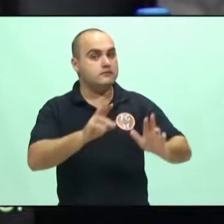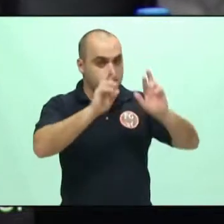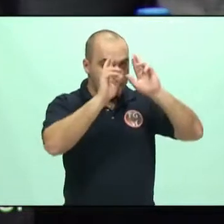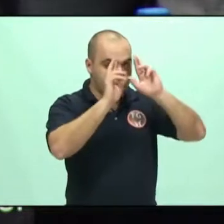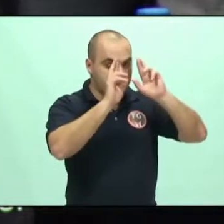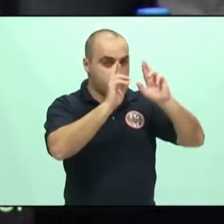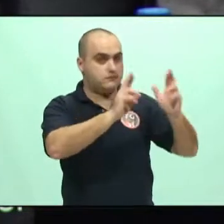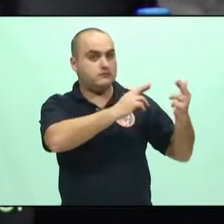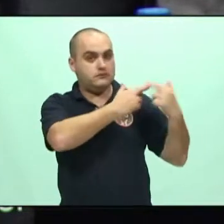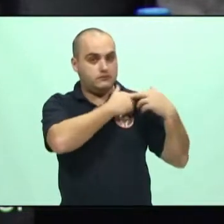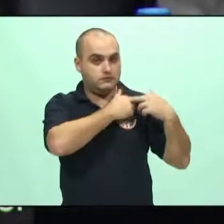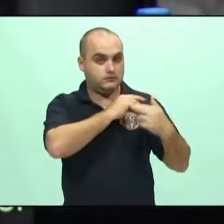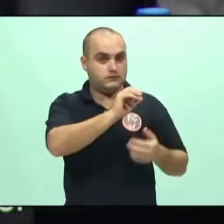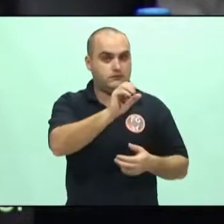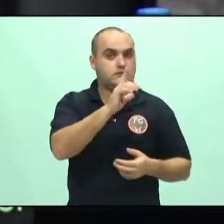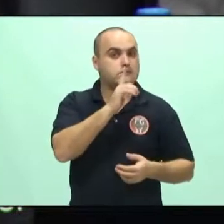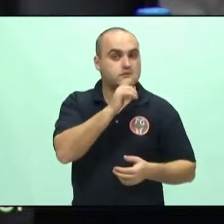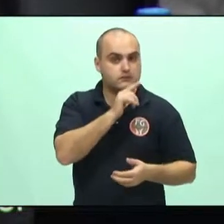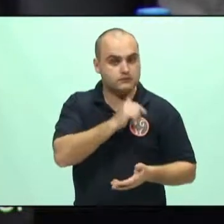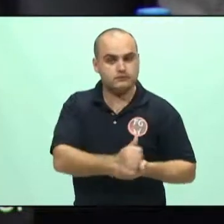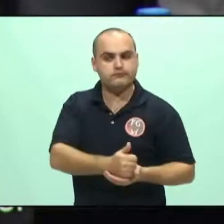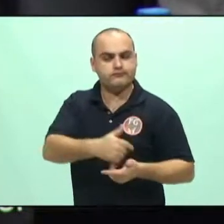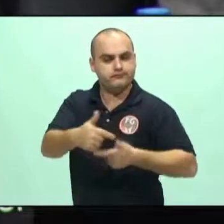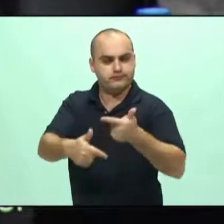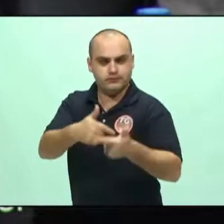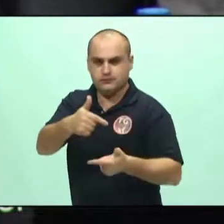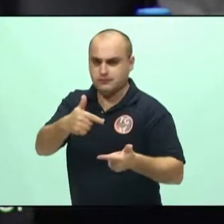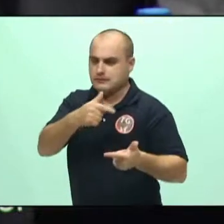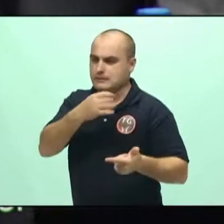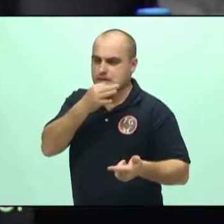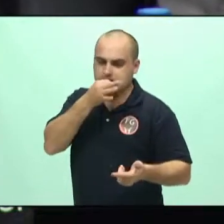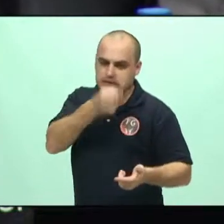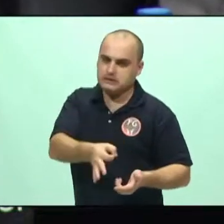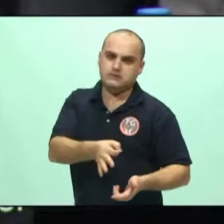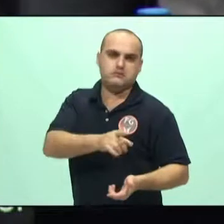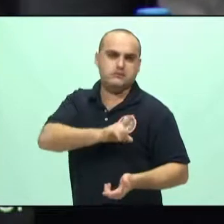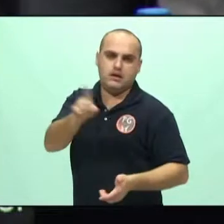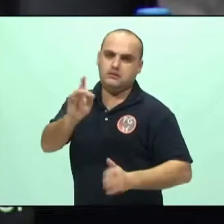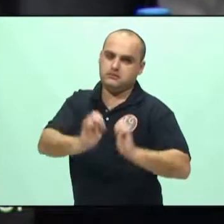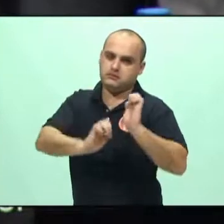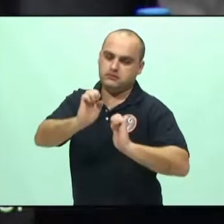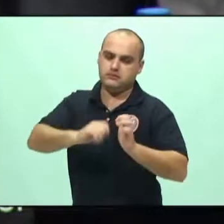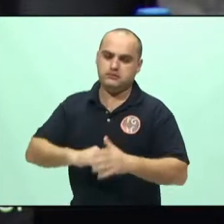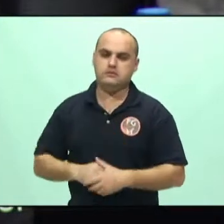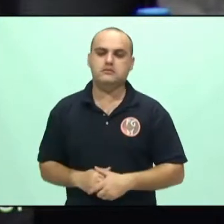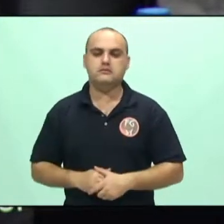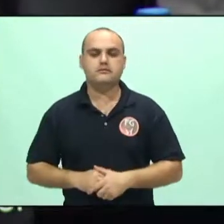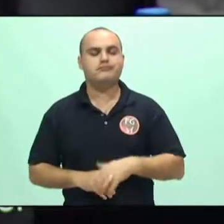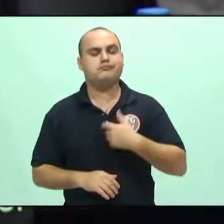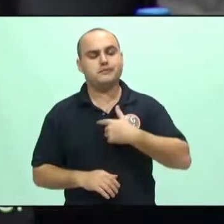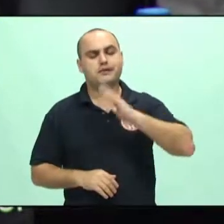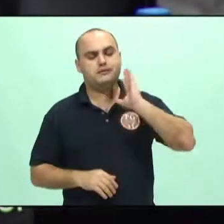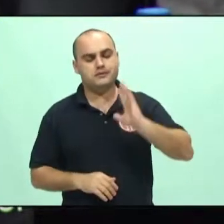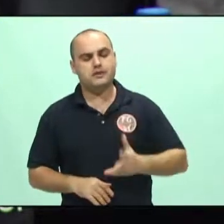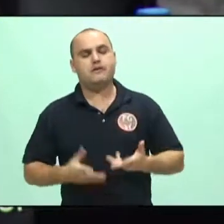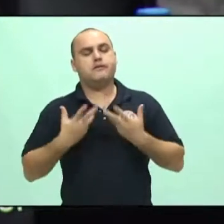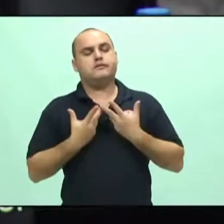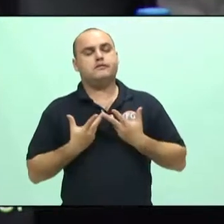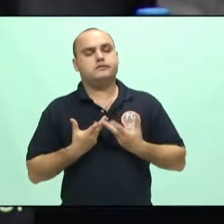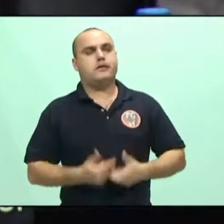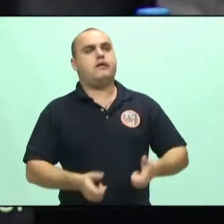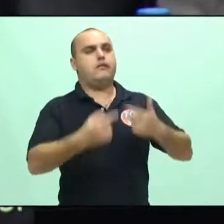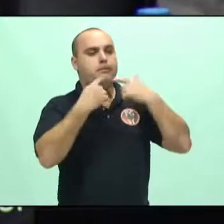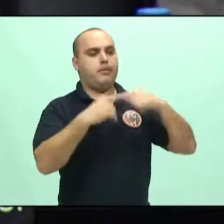dos péssimo trabalho realizado por essa empresa no bairro São Vicente eu tô cansada de reclamar